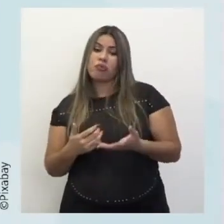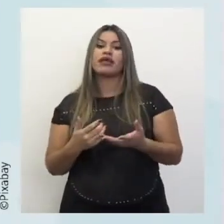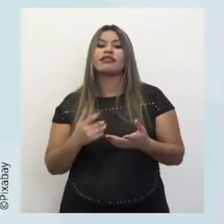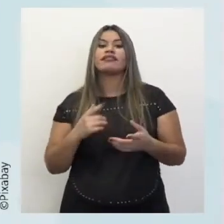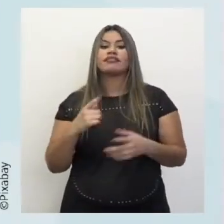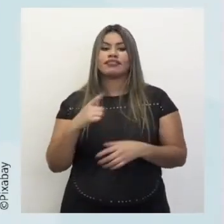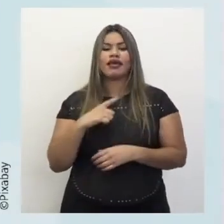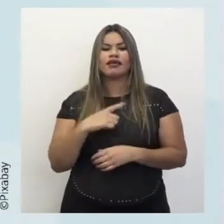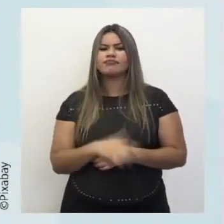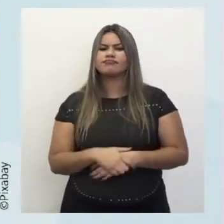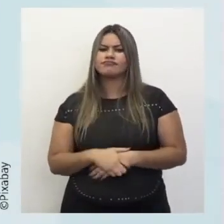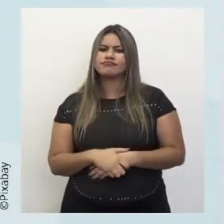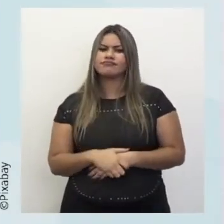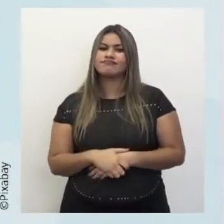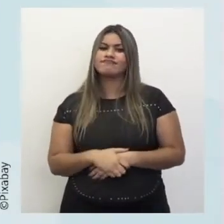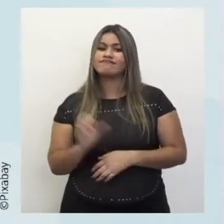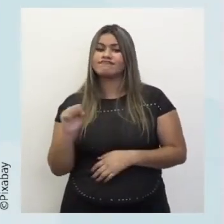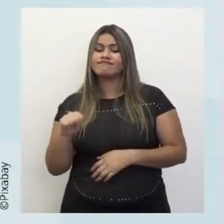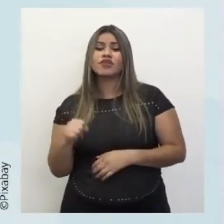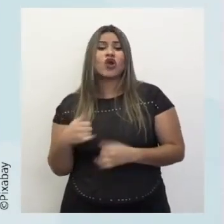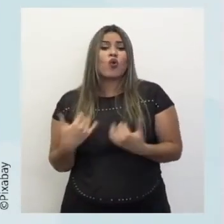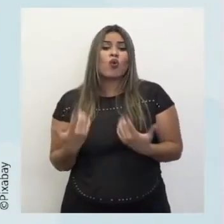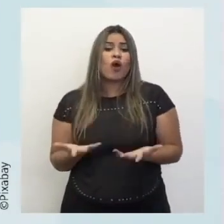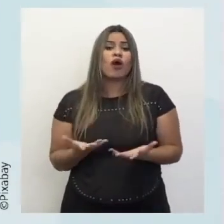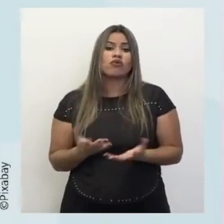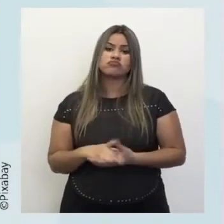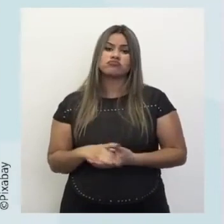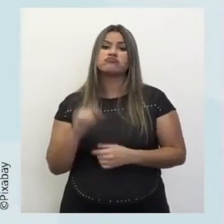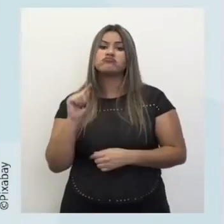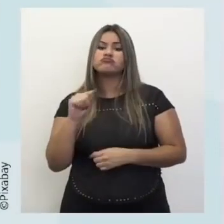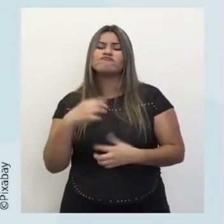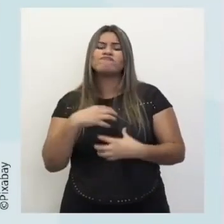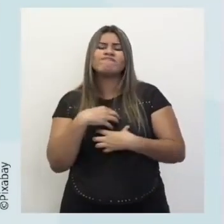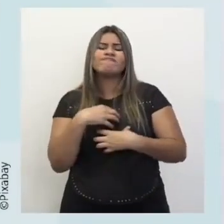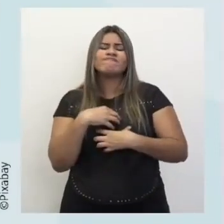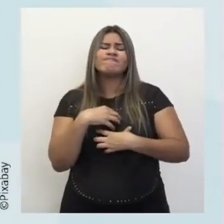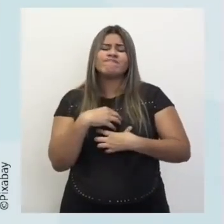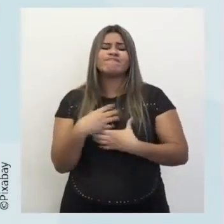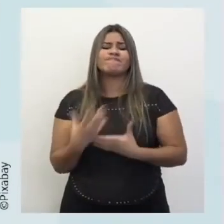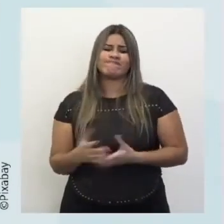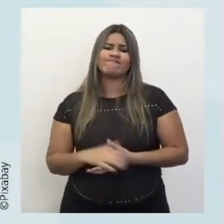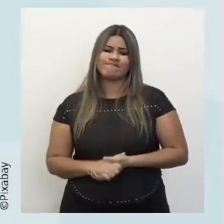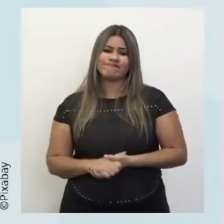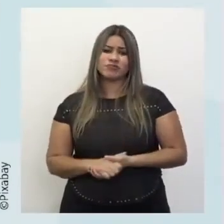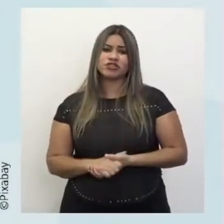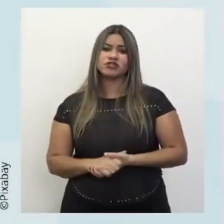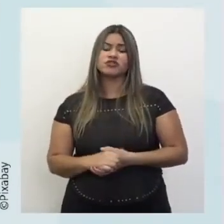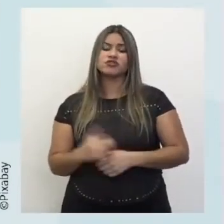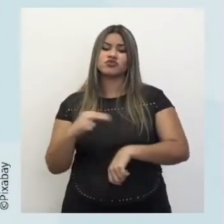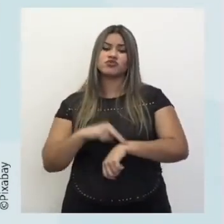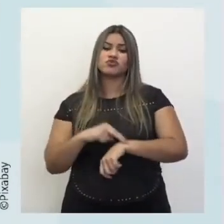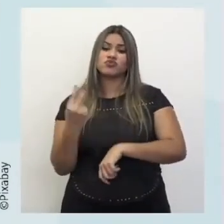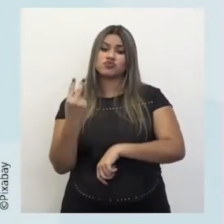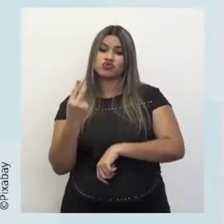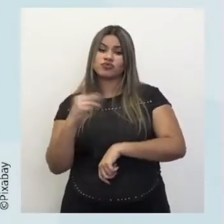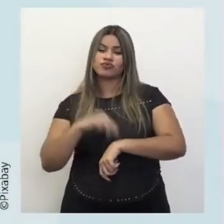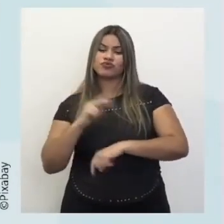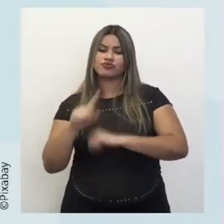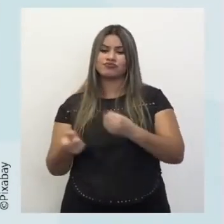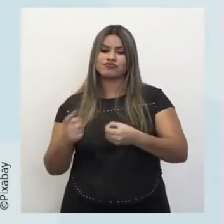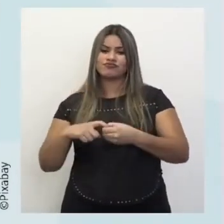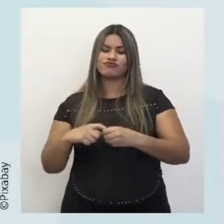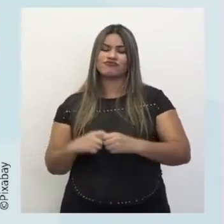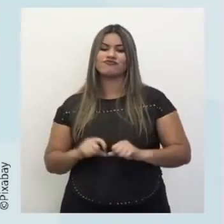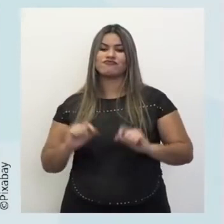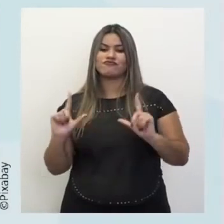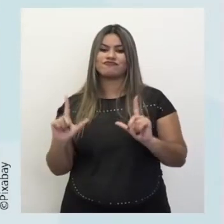uma discriminação? Se sim, qual foi a situação? E o que você sentiu quando você viu essa situação? 2 minutinhos e a gente volta com a Márcia